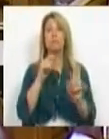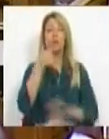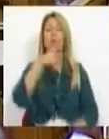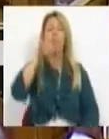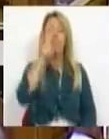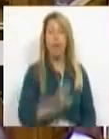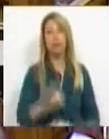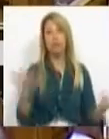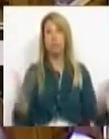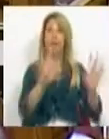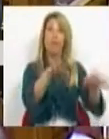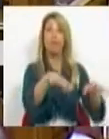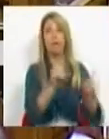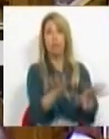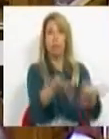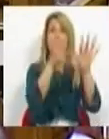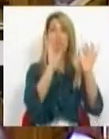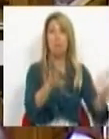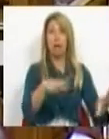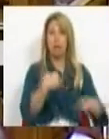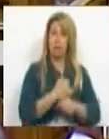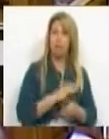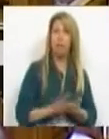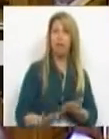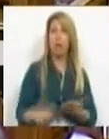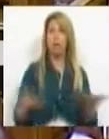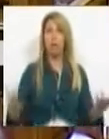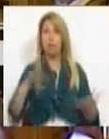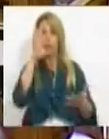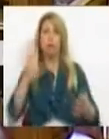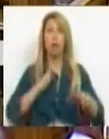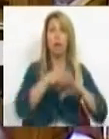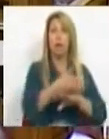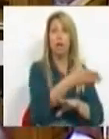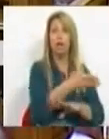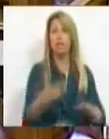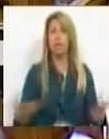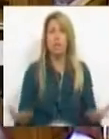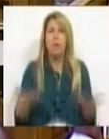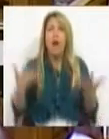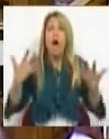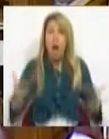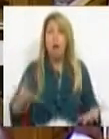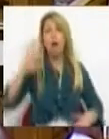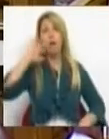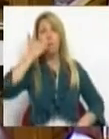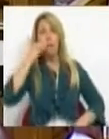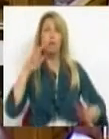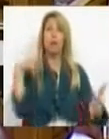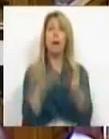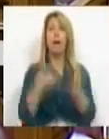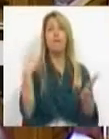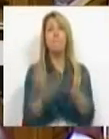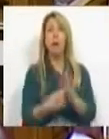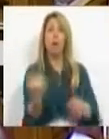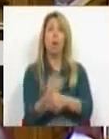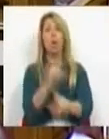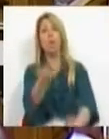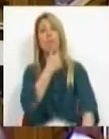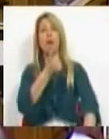tivesse que intervir no novo banco. Mas são precisamente esses que agora estão a pagar a fatura dos desmandos e das aventuras dos seus patrões.